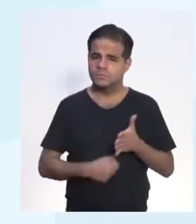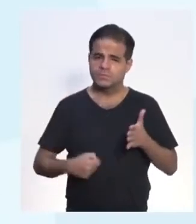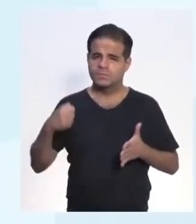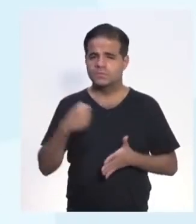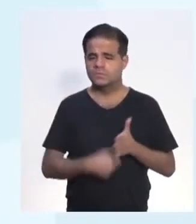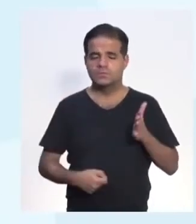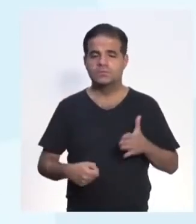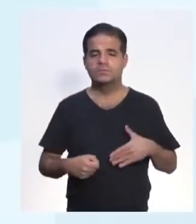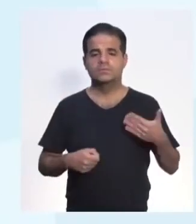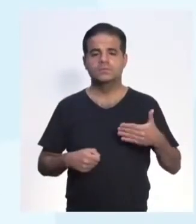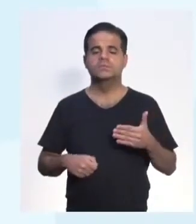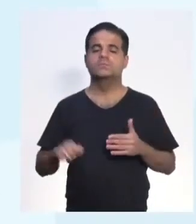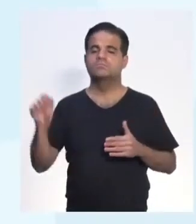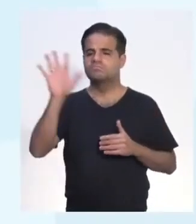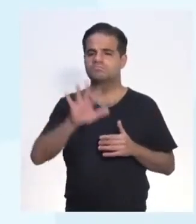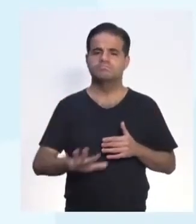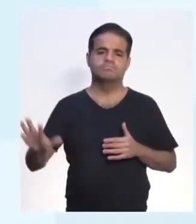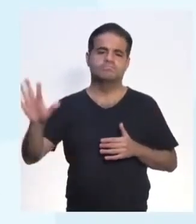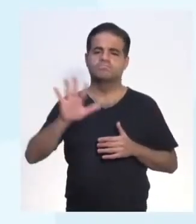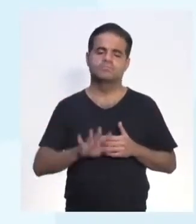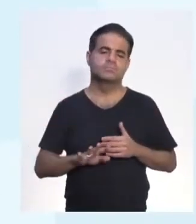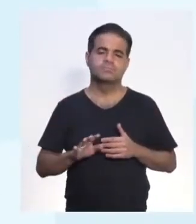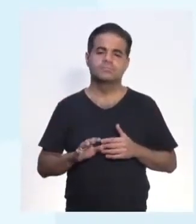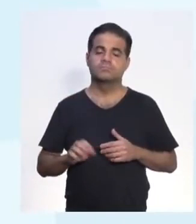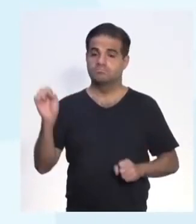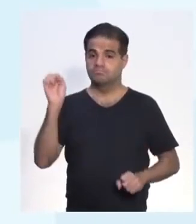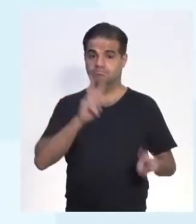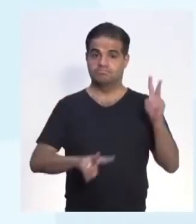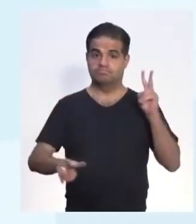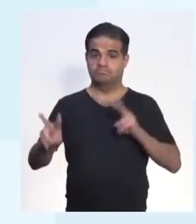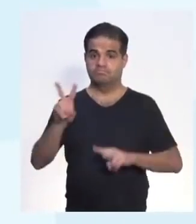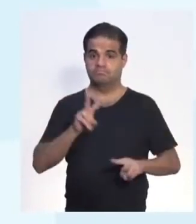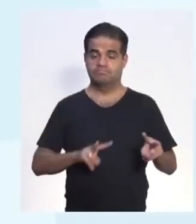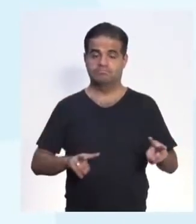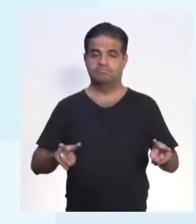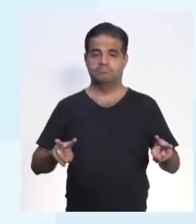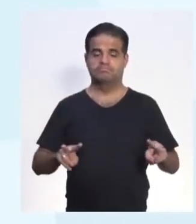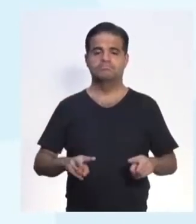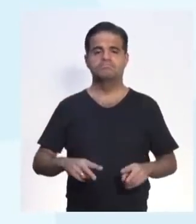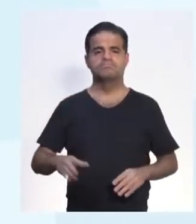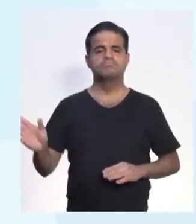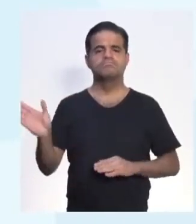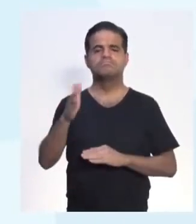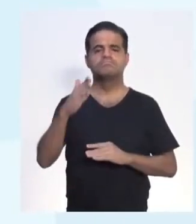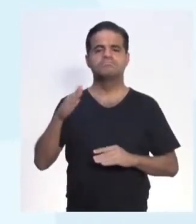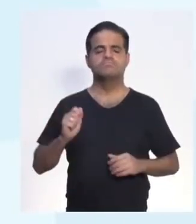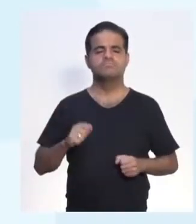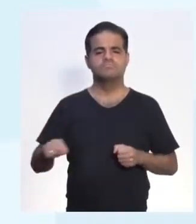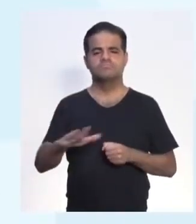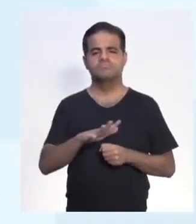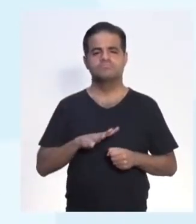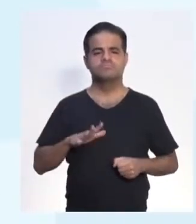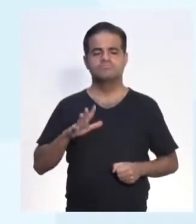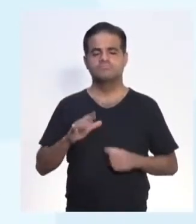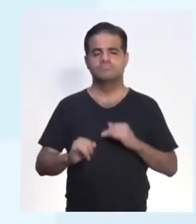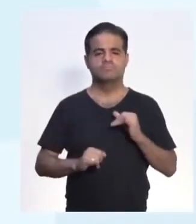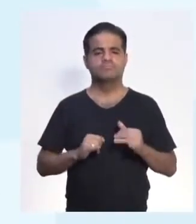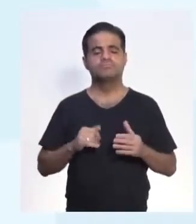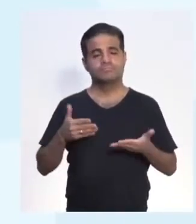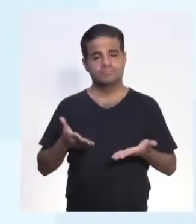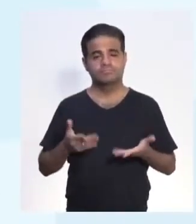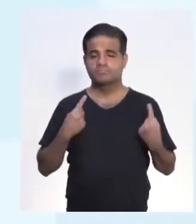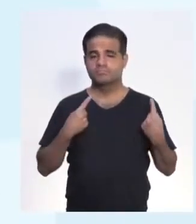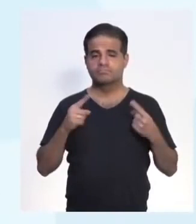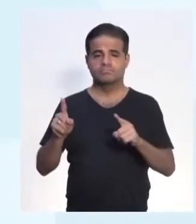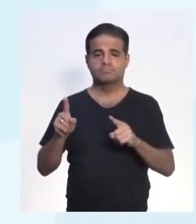interna entre os nacionalistas de uma visão mais de pátria, mais de mercado interno,